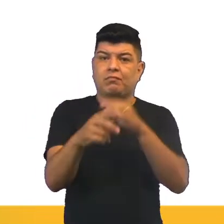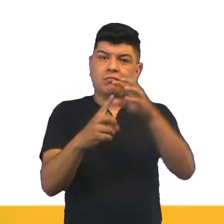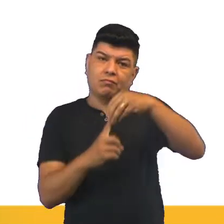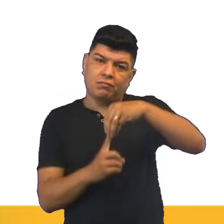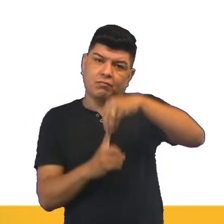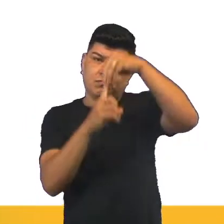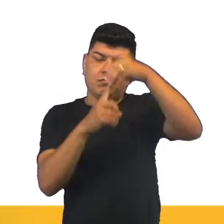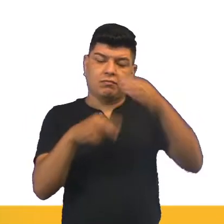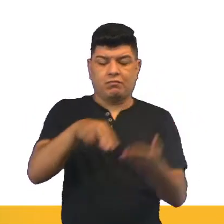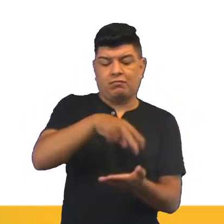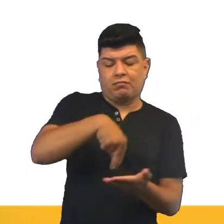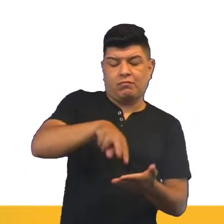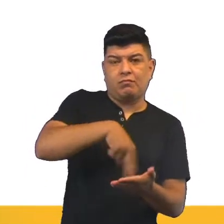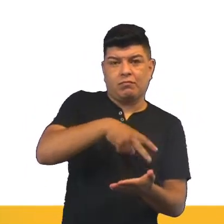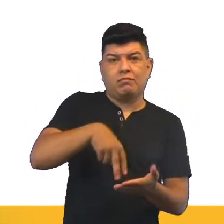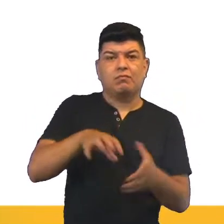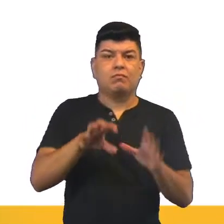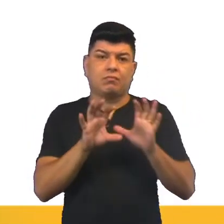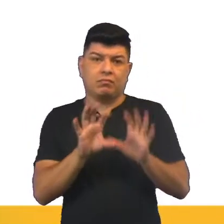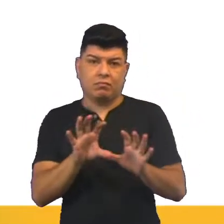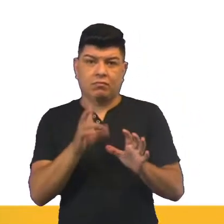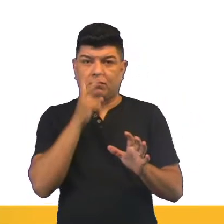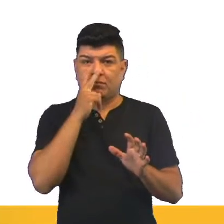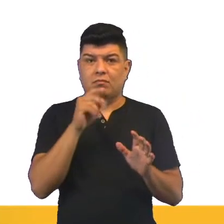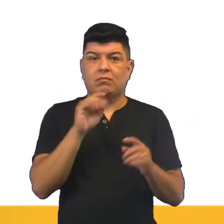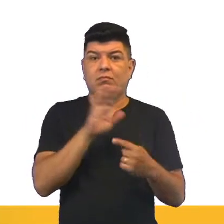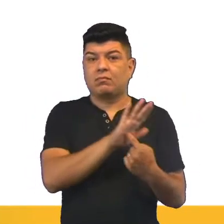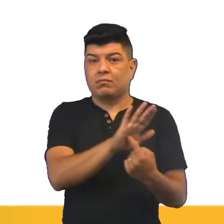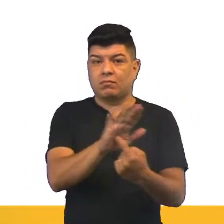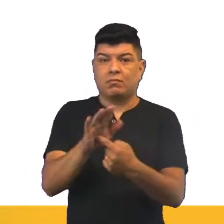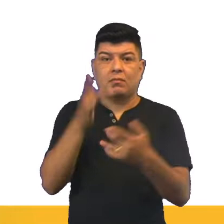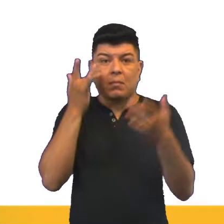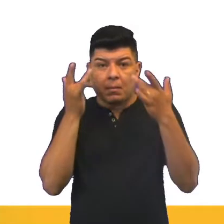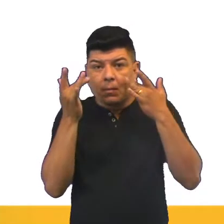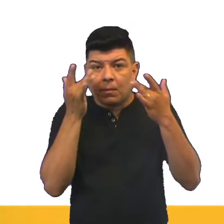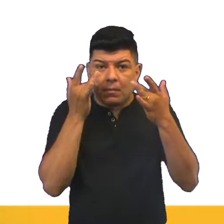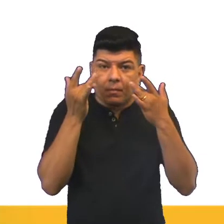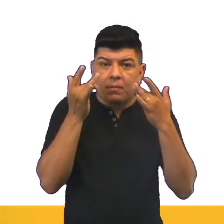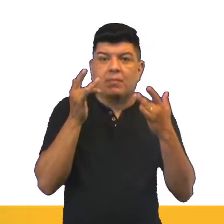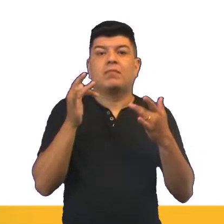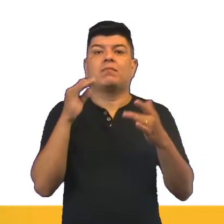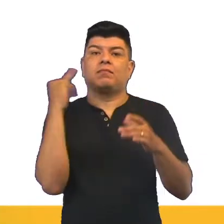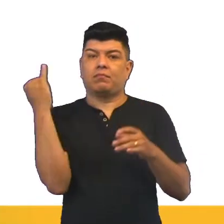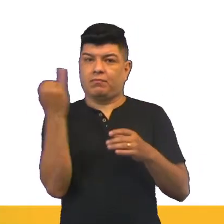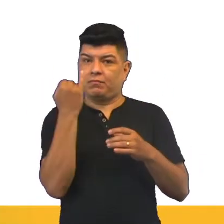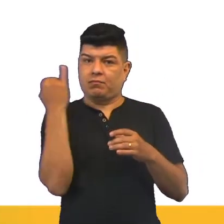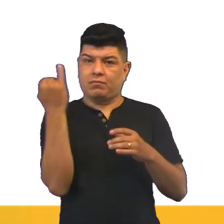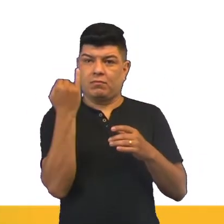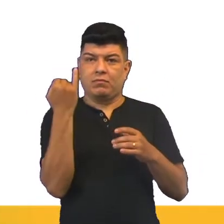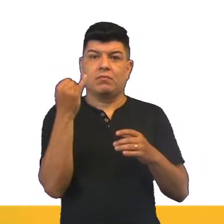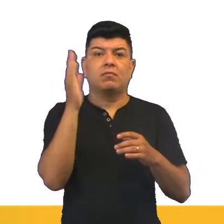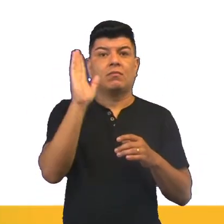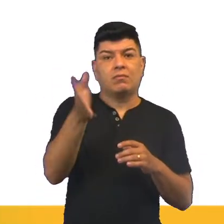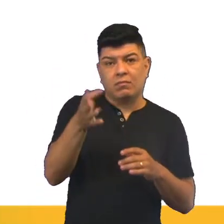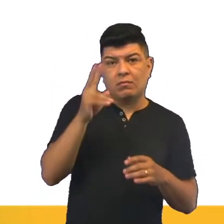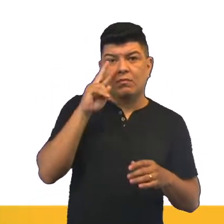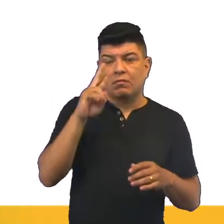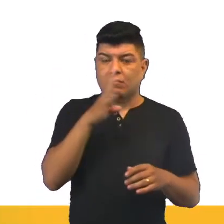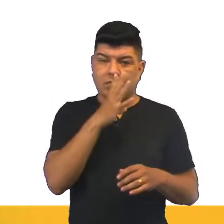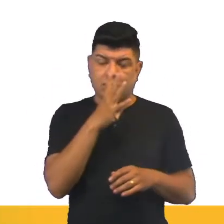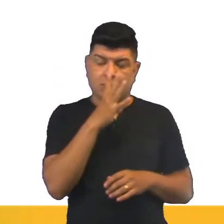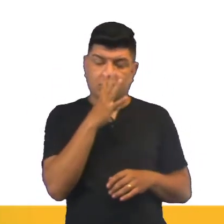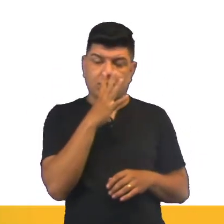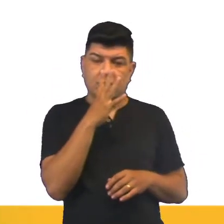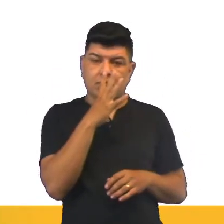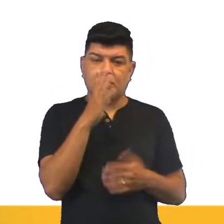dança. Trata-se de uma dança na qual a representação teatral é um fator marcante. Quem já assistiu